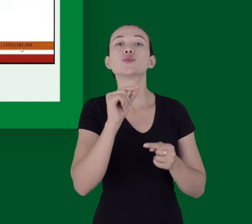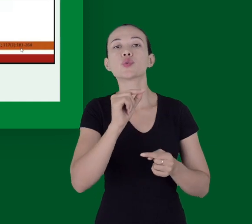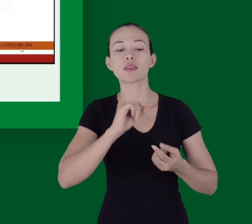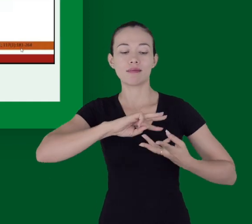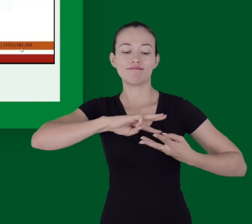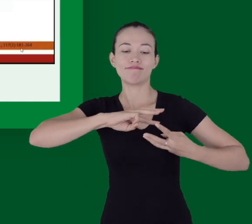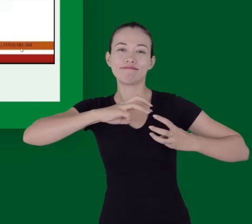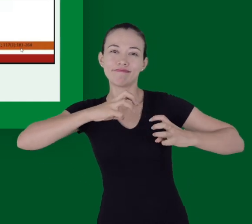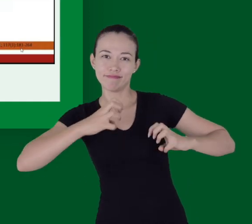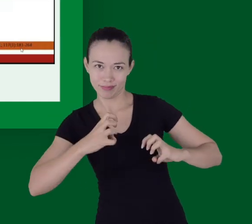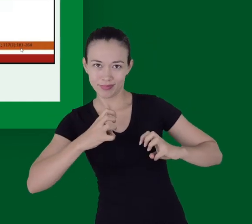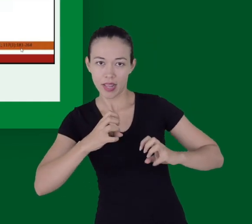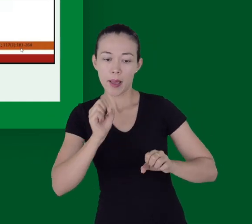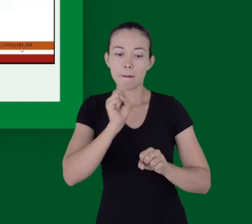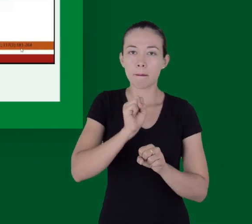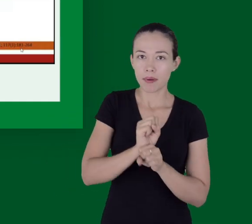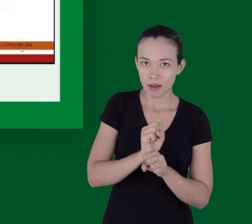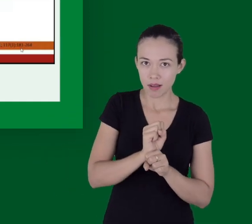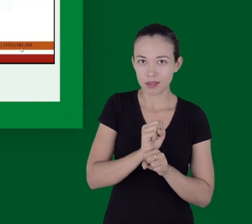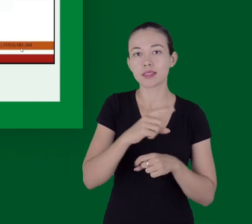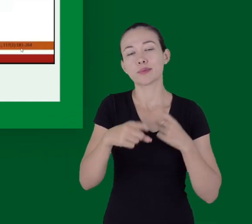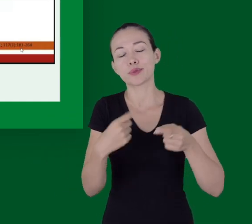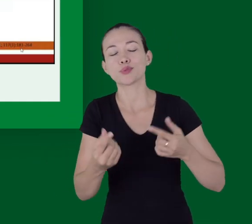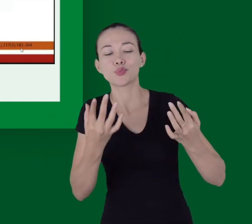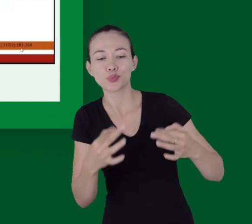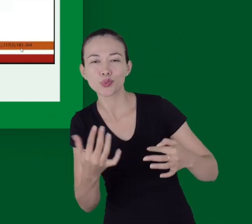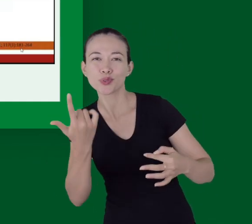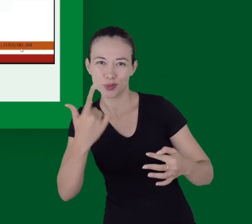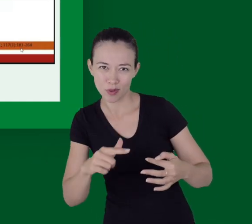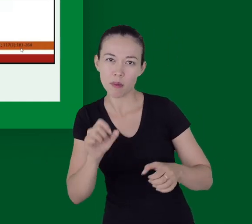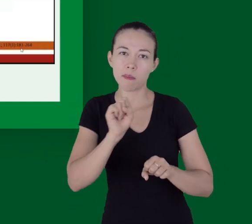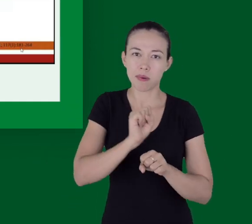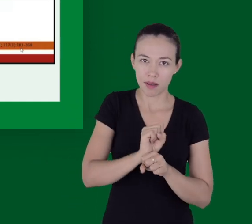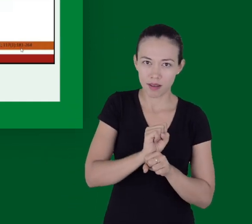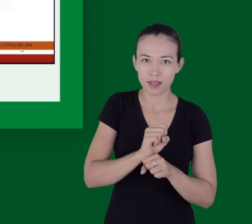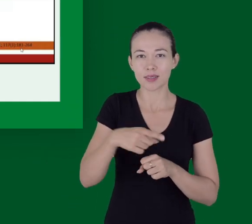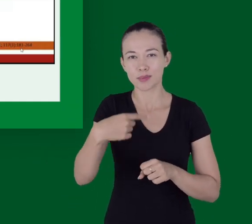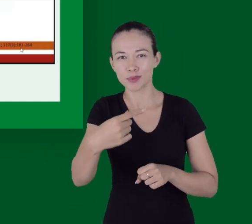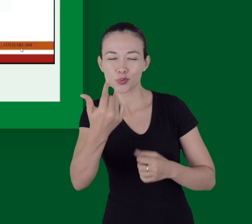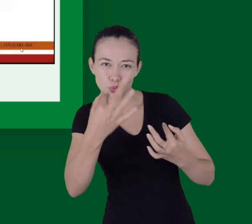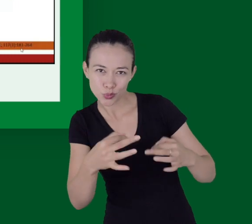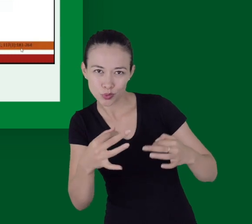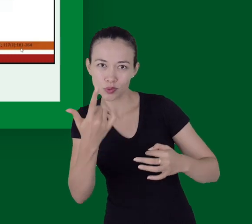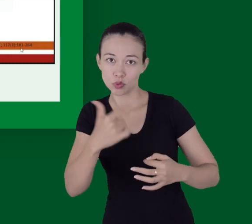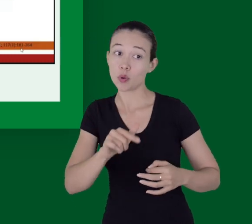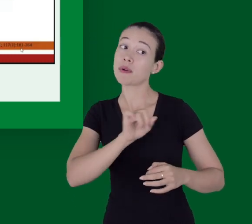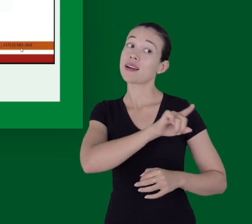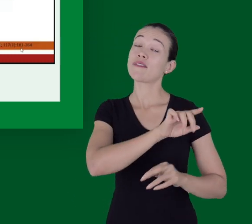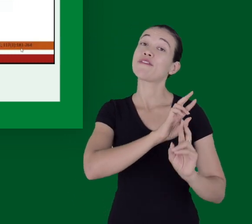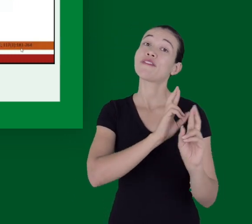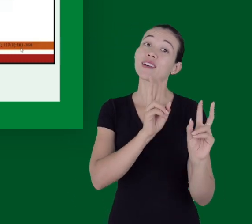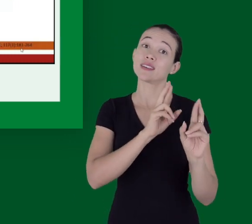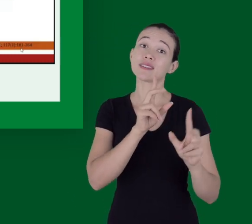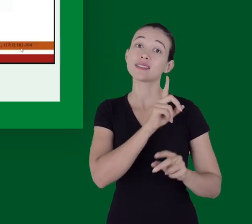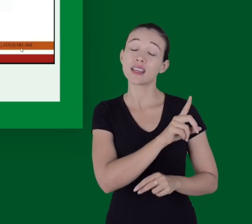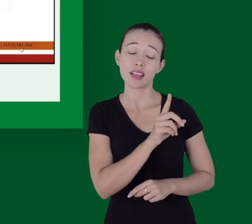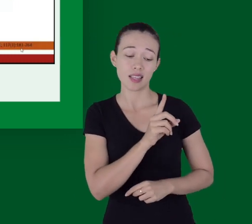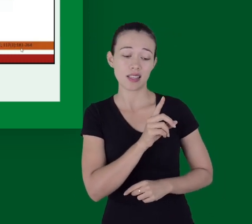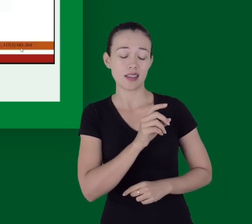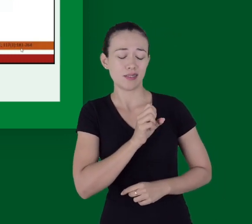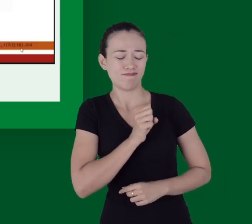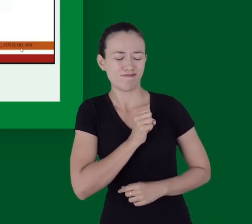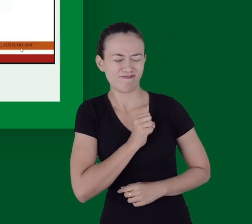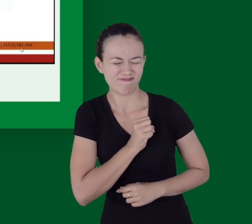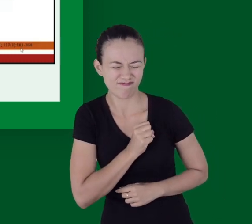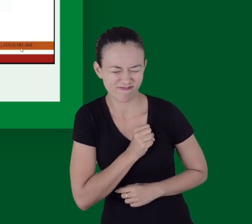vai e volta, né? De contração muscular, mais relacionada a isso. Aperto, né? Um aperto é uma dor contínua, que